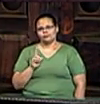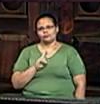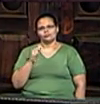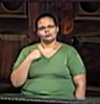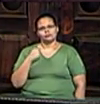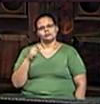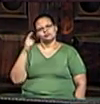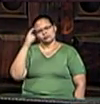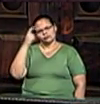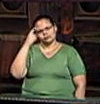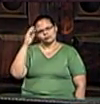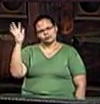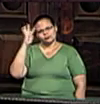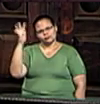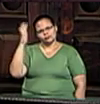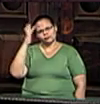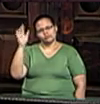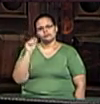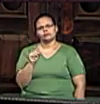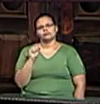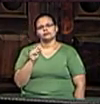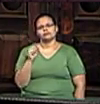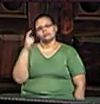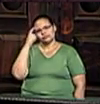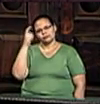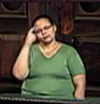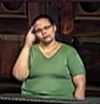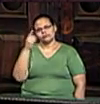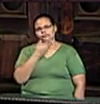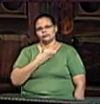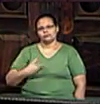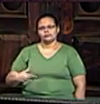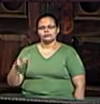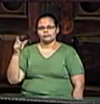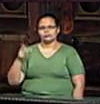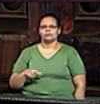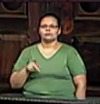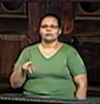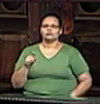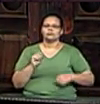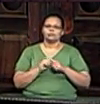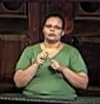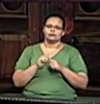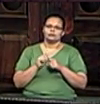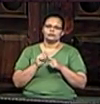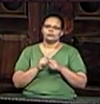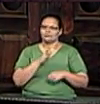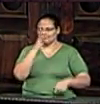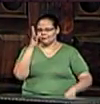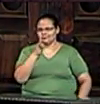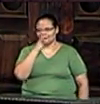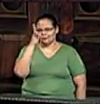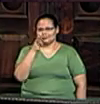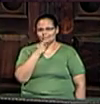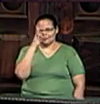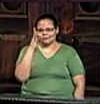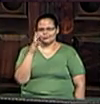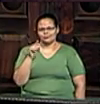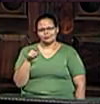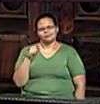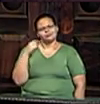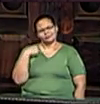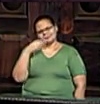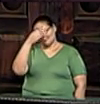fico imaginando o que pensa um governador quando faz um absurdo como esse. Será